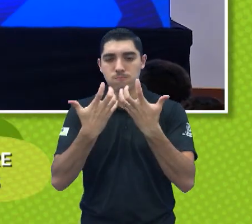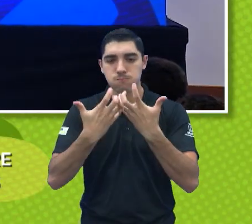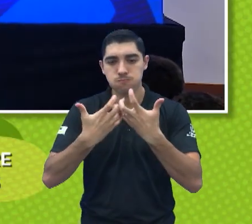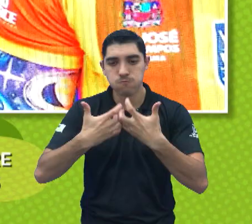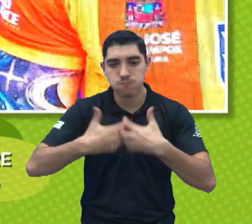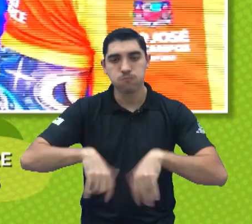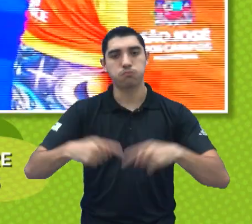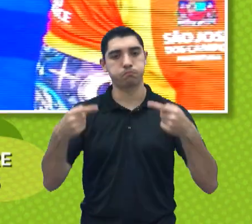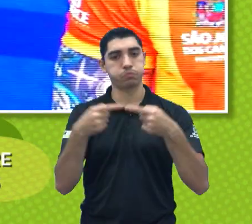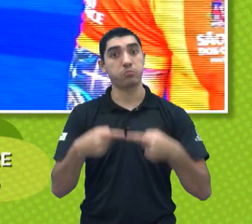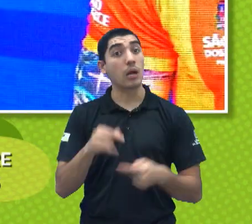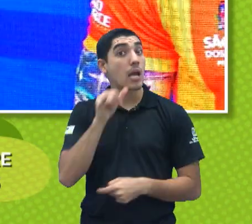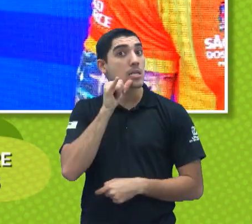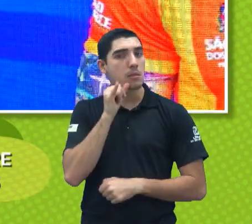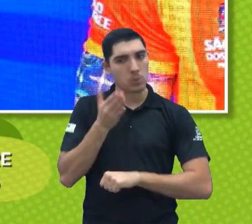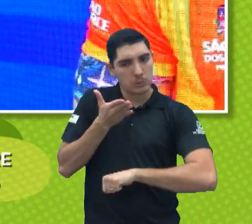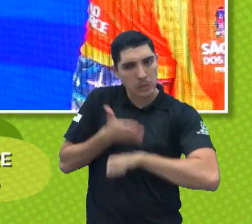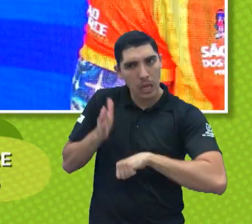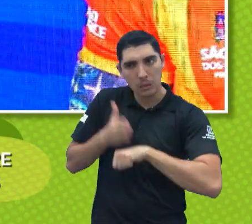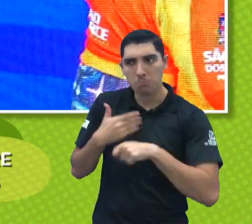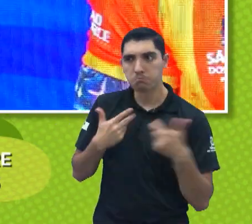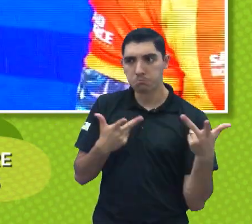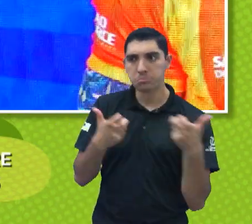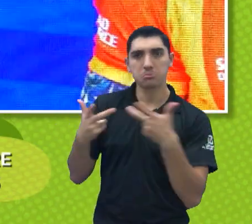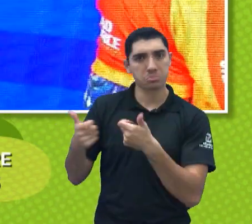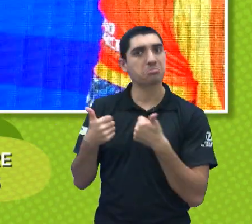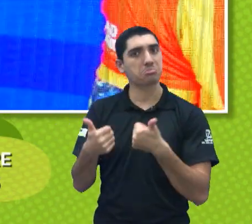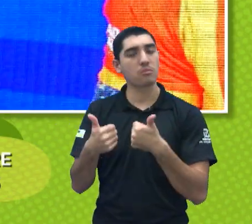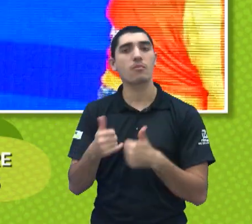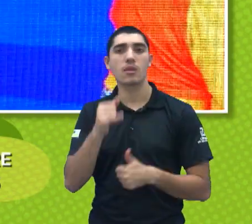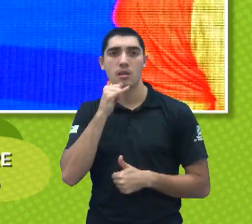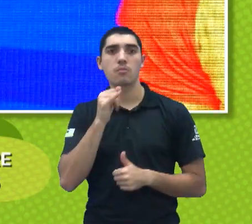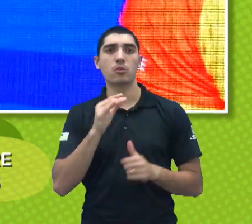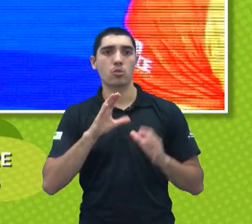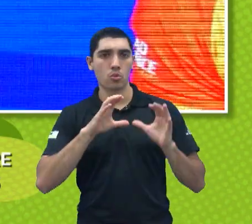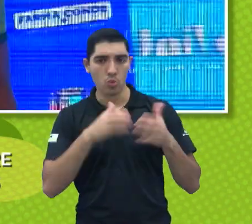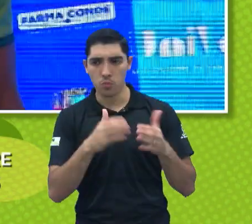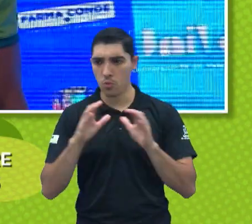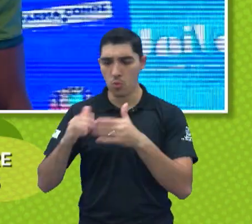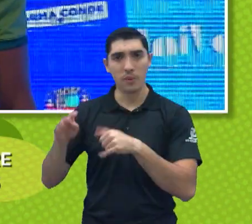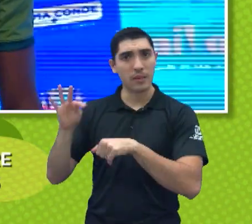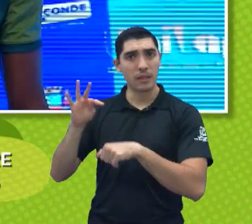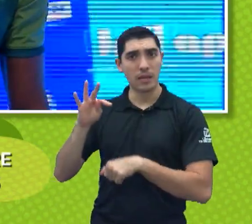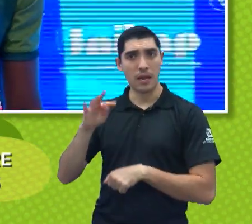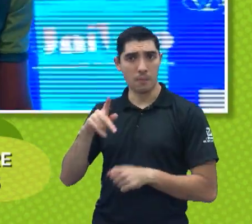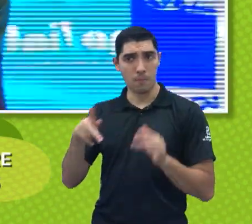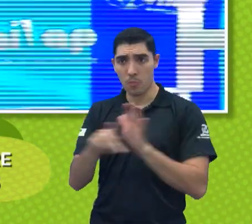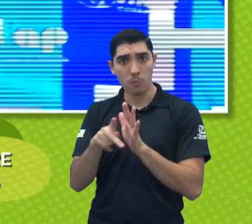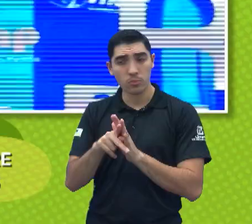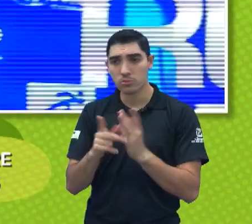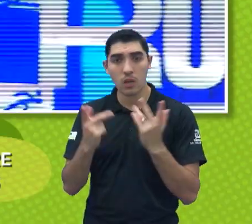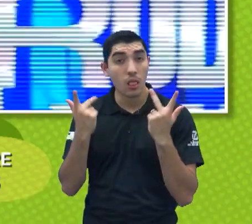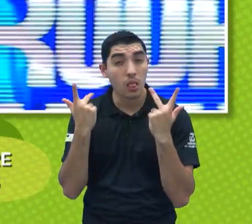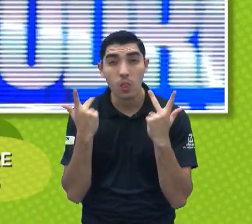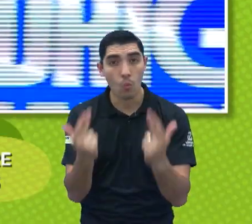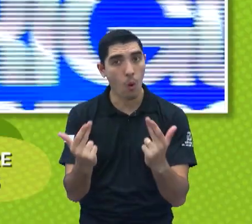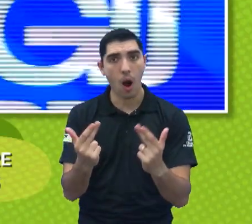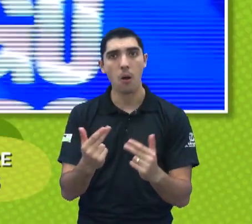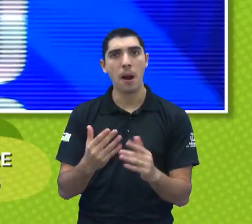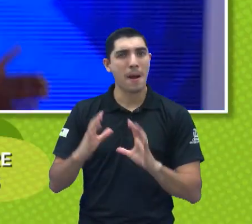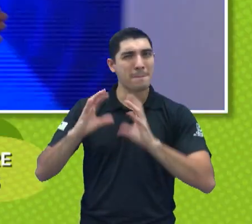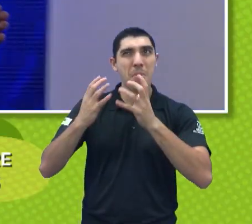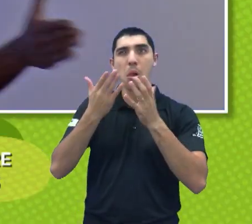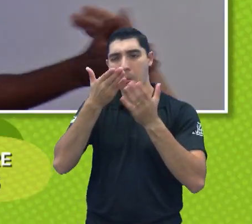treinos. Dos dois lados, no trabalho tático, você não vê diferença técnica, cara. É impressionante, assim, a bola não cai, é um